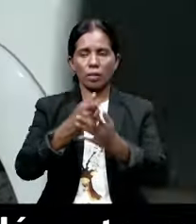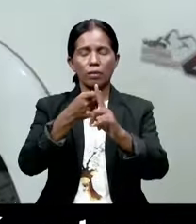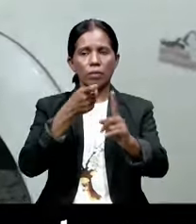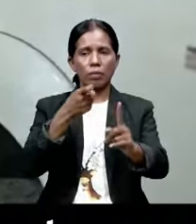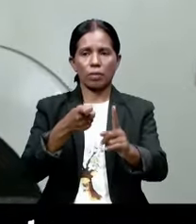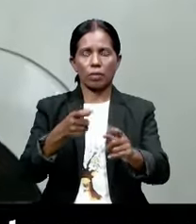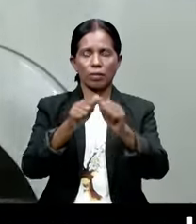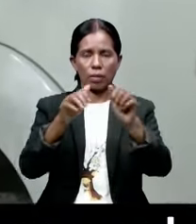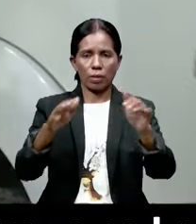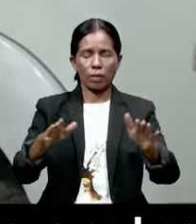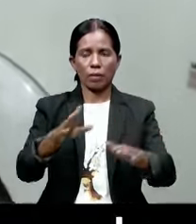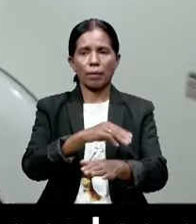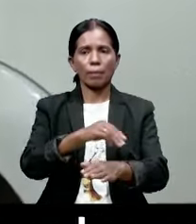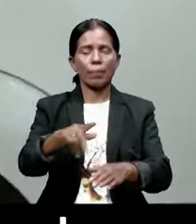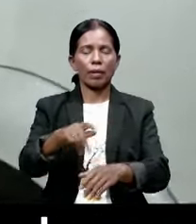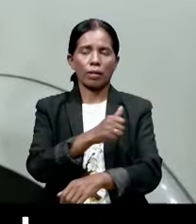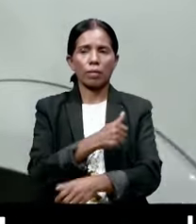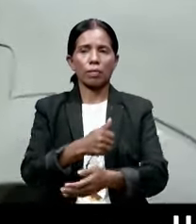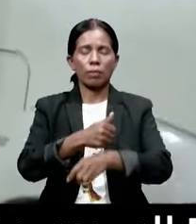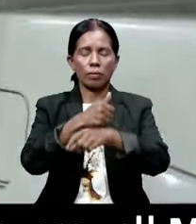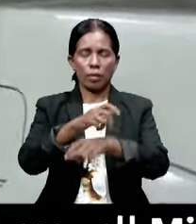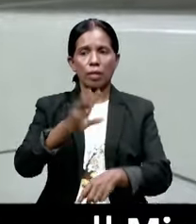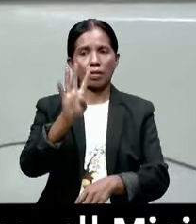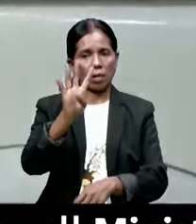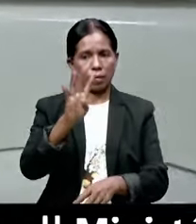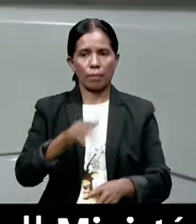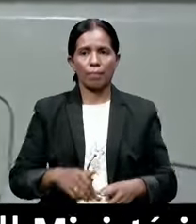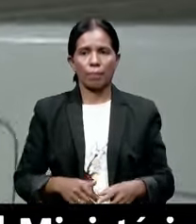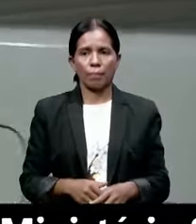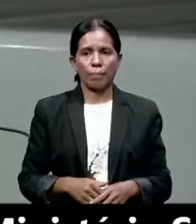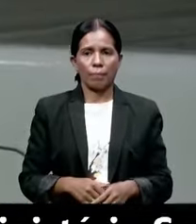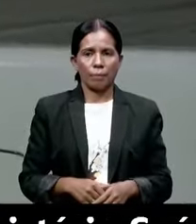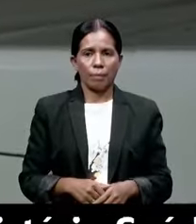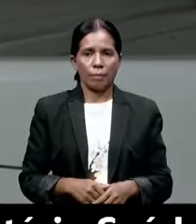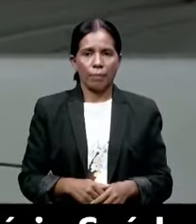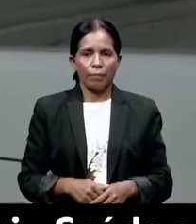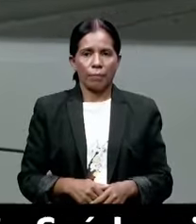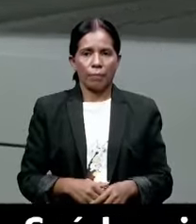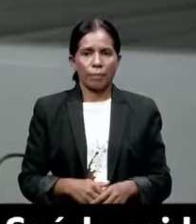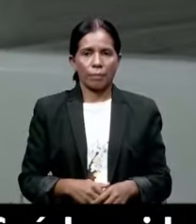russi advogado privado nenhat. Damião Gonçalves, Jacinto Fuca, Giamen.